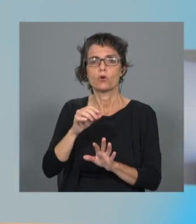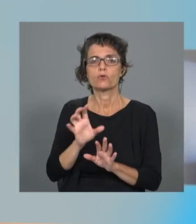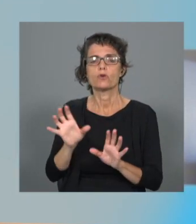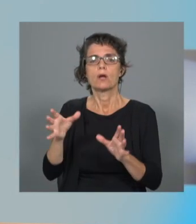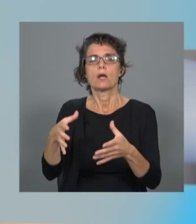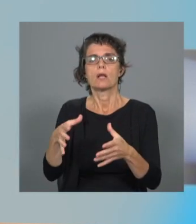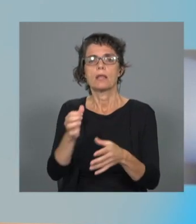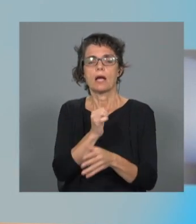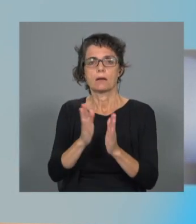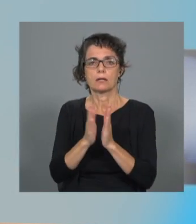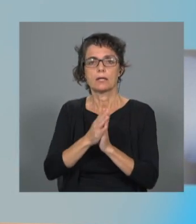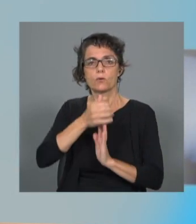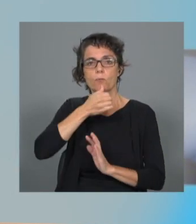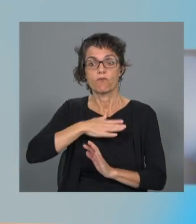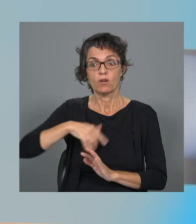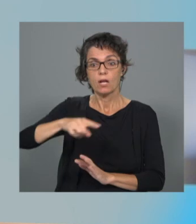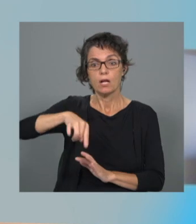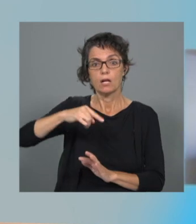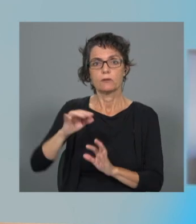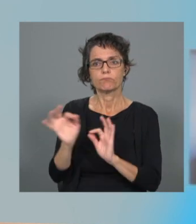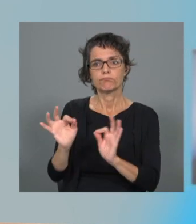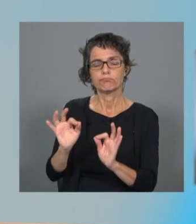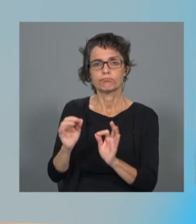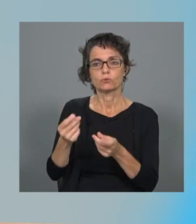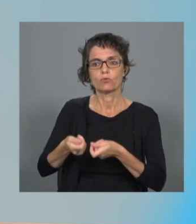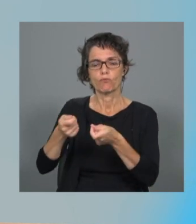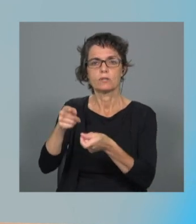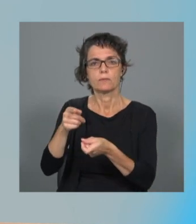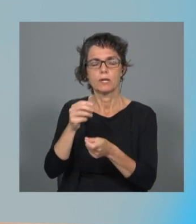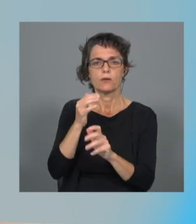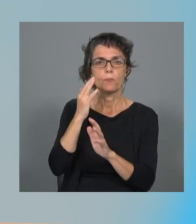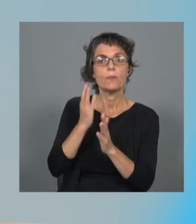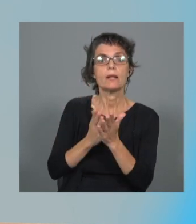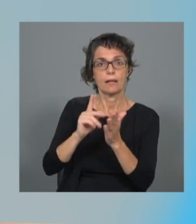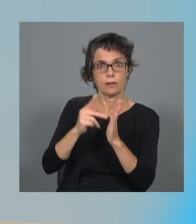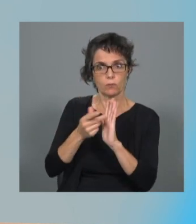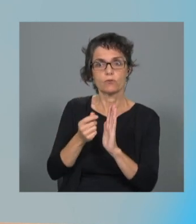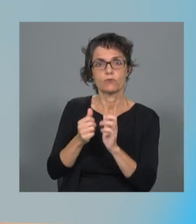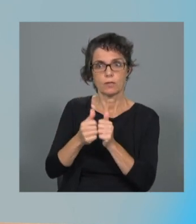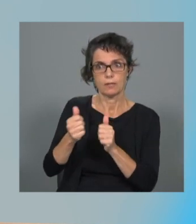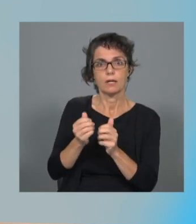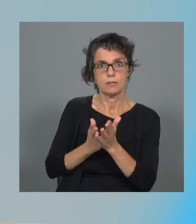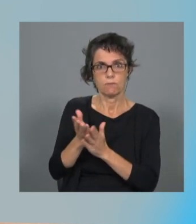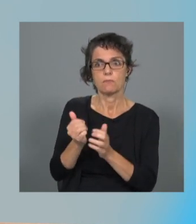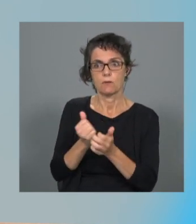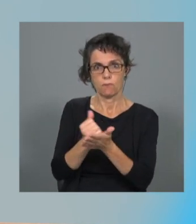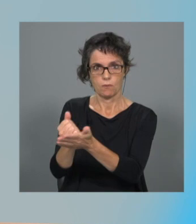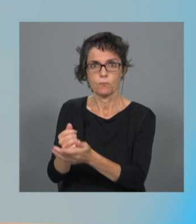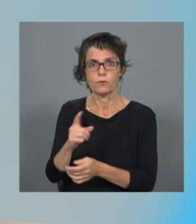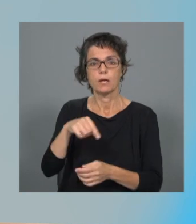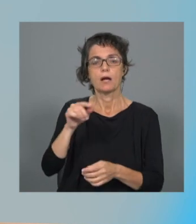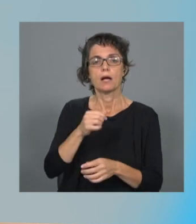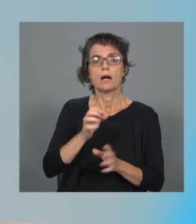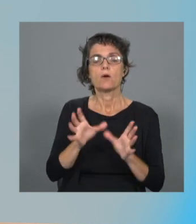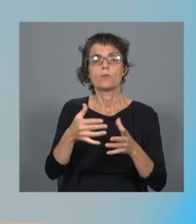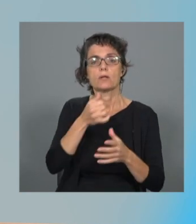um investimento com esse objetivo mesmo, de poder chegar a quem não tem mesmo possibilidade de estar na igreja. A comunidade de Benfica é uma